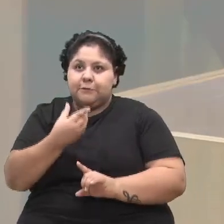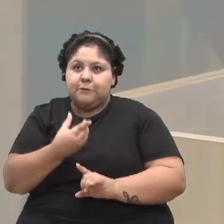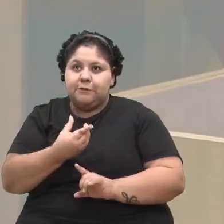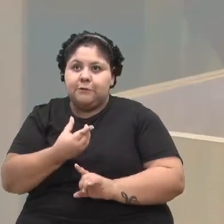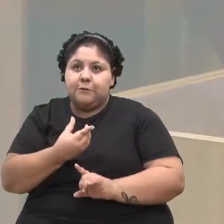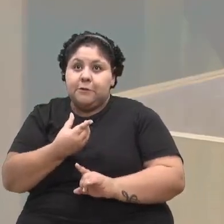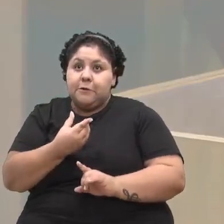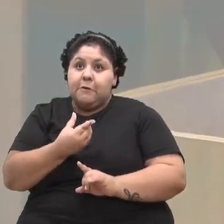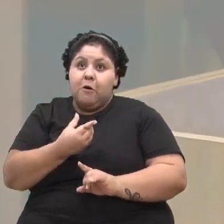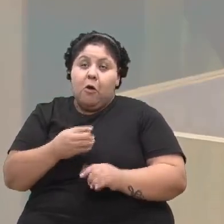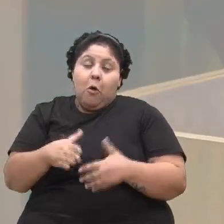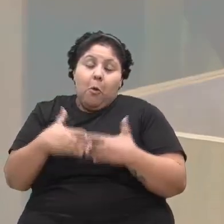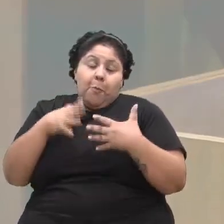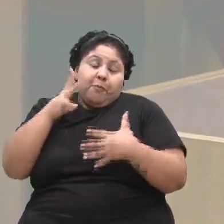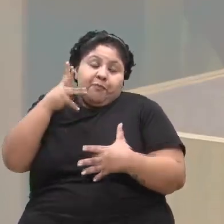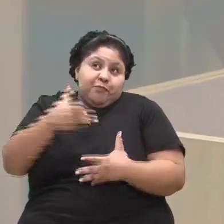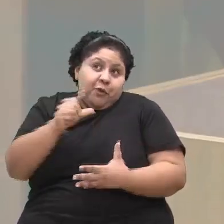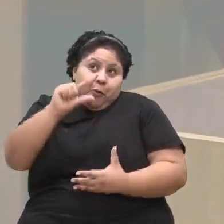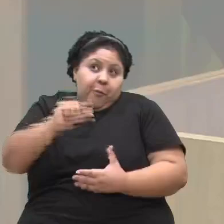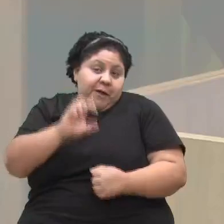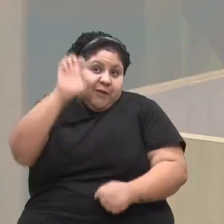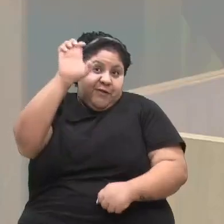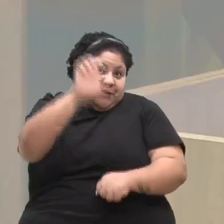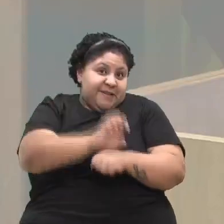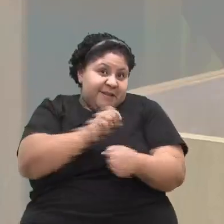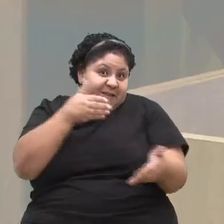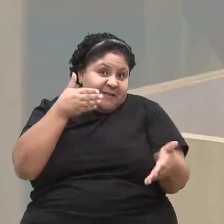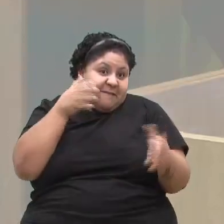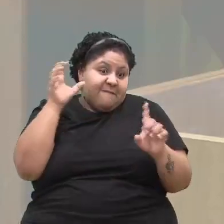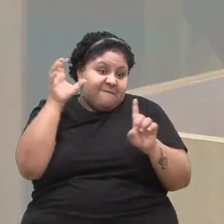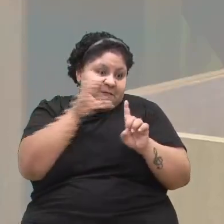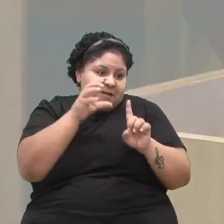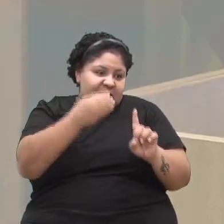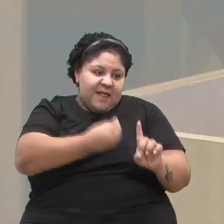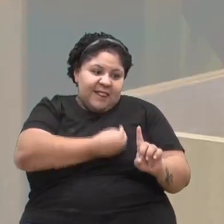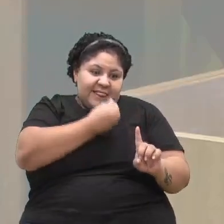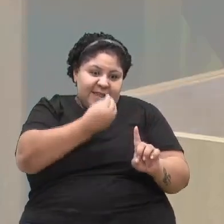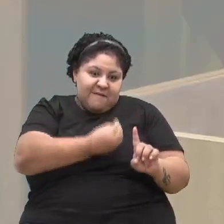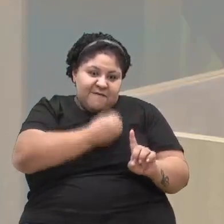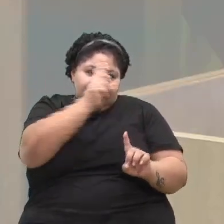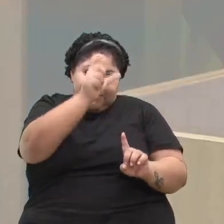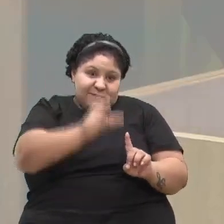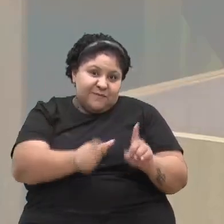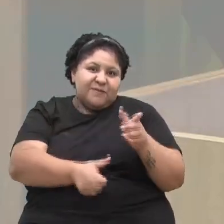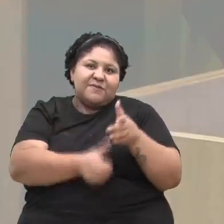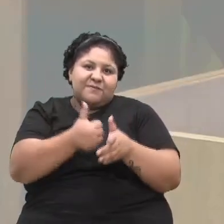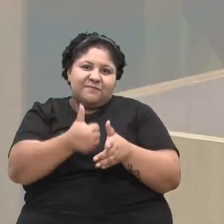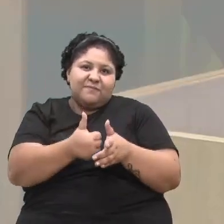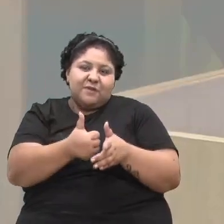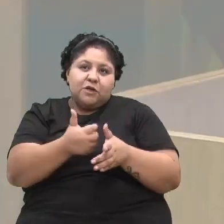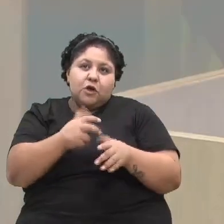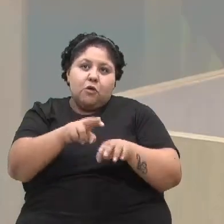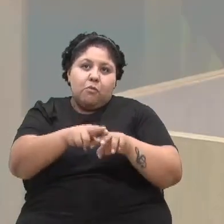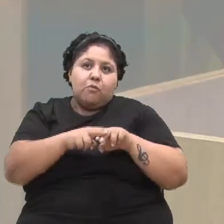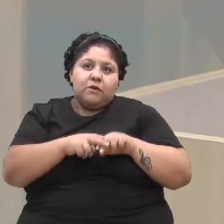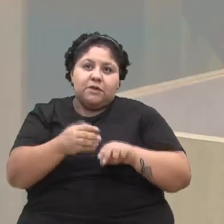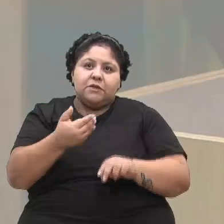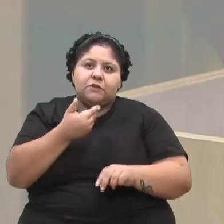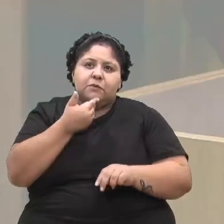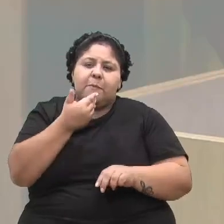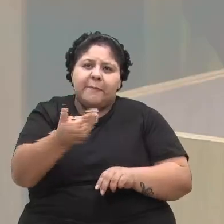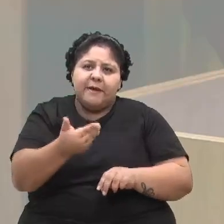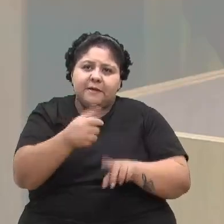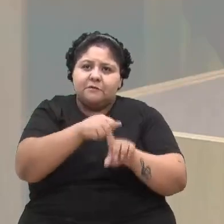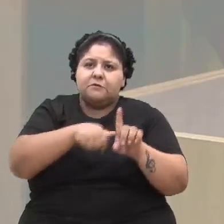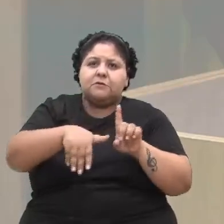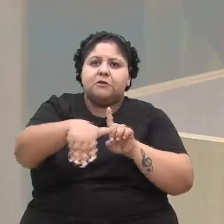interferir na vida das pessoas, melhor. Assim conclamo a sociedade para que essa reflexão, qual cidade e qual